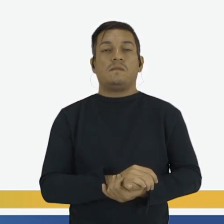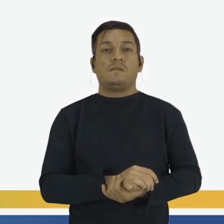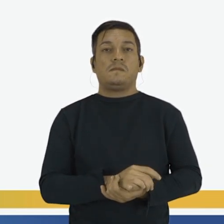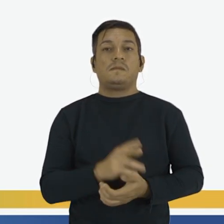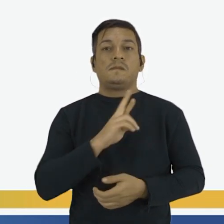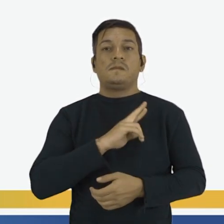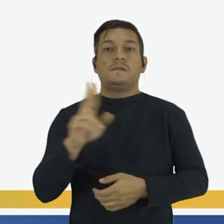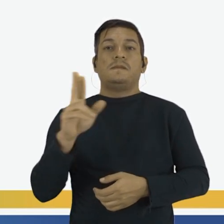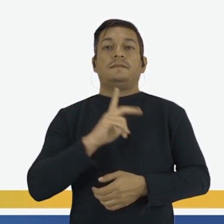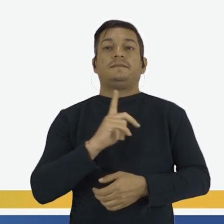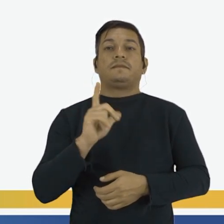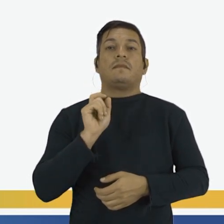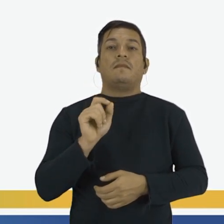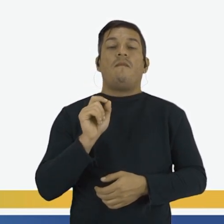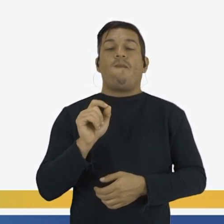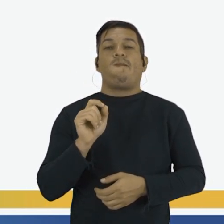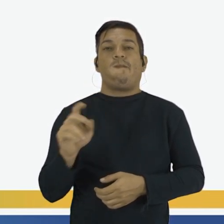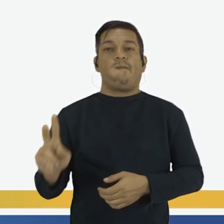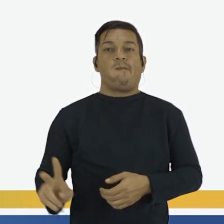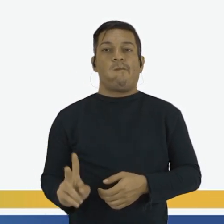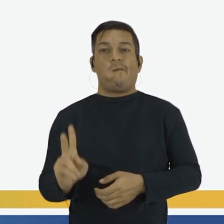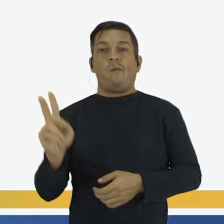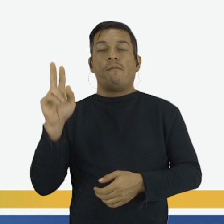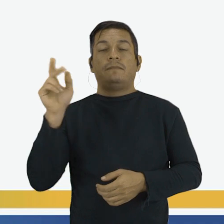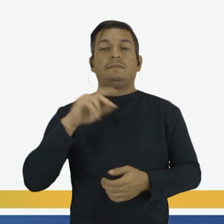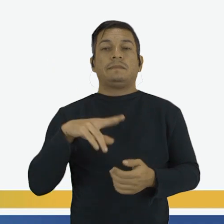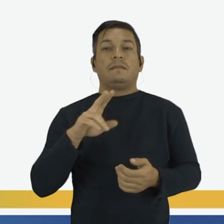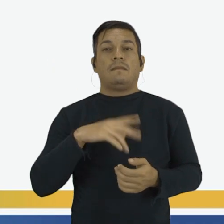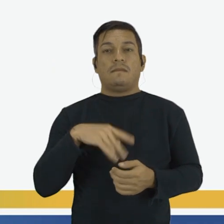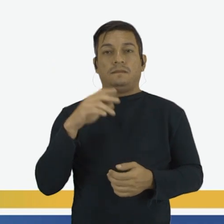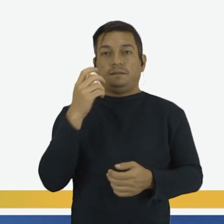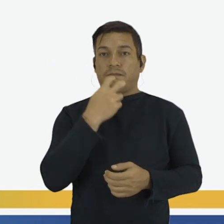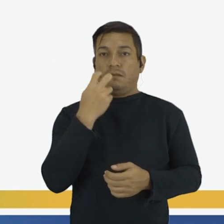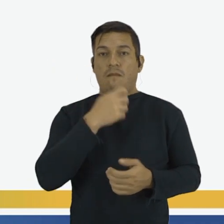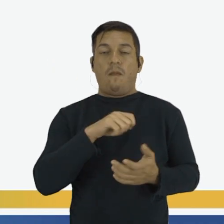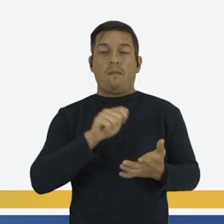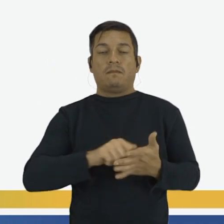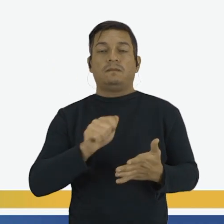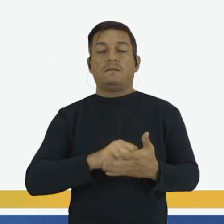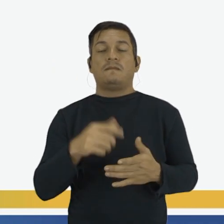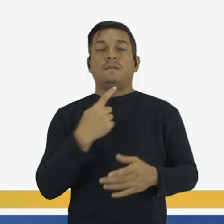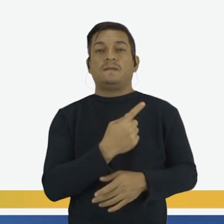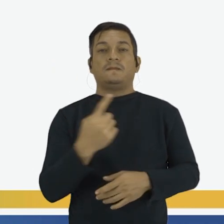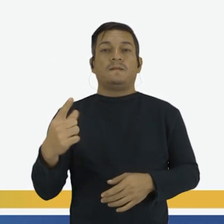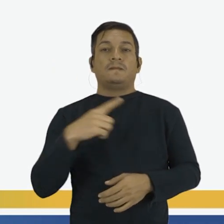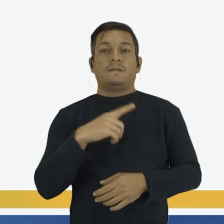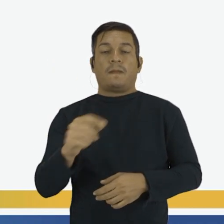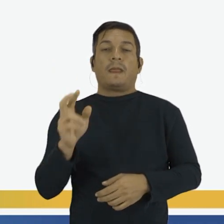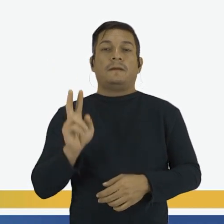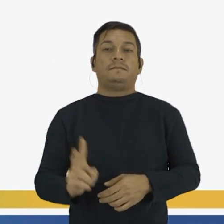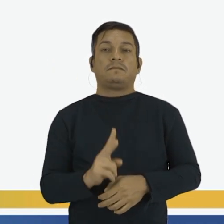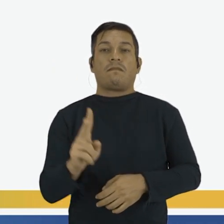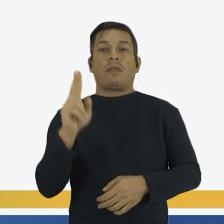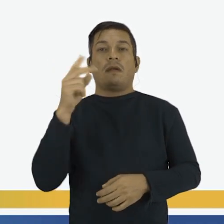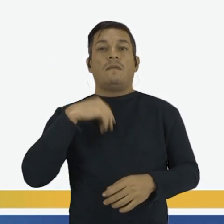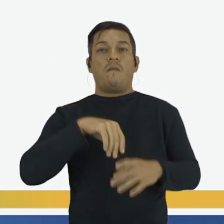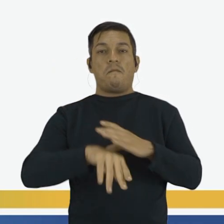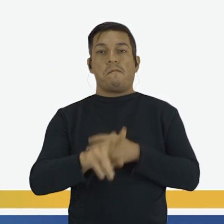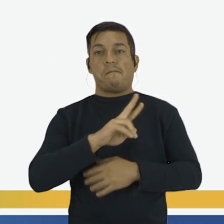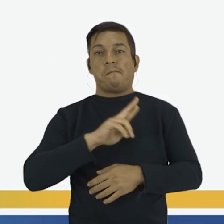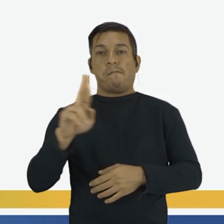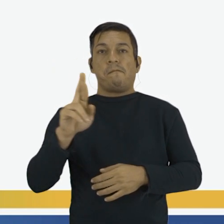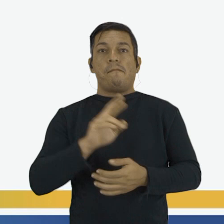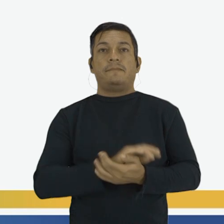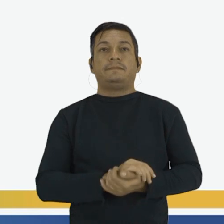ela tem os valores, né, das tradições orais e escritas. Cada uma tem o seu valor dentro da